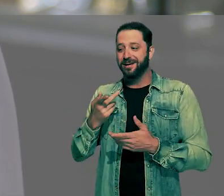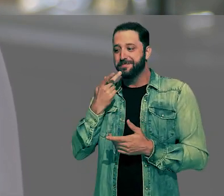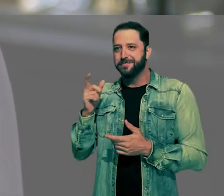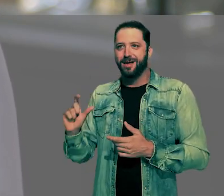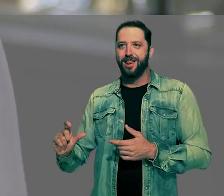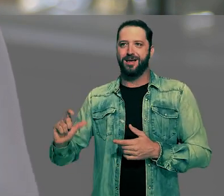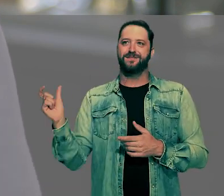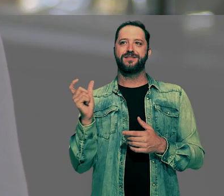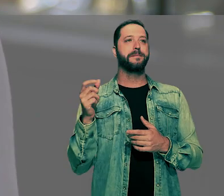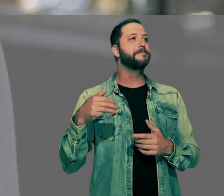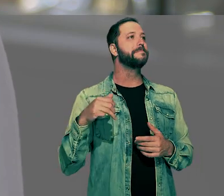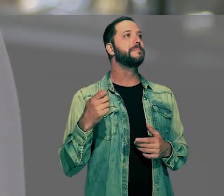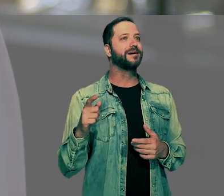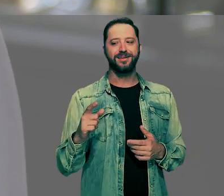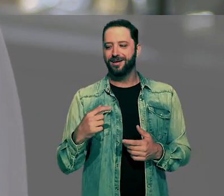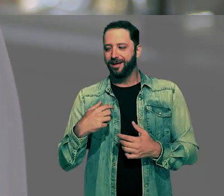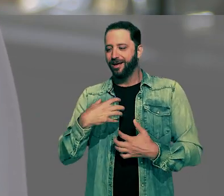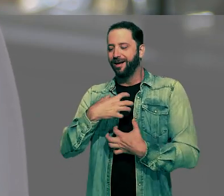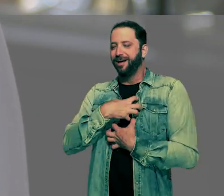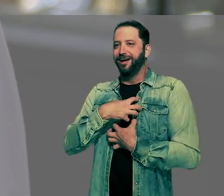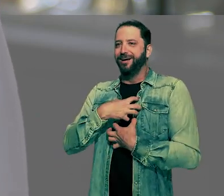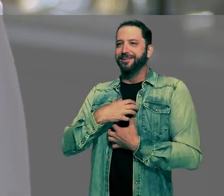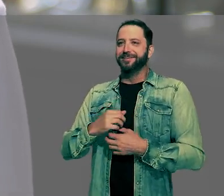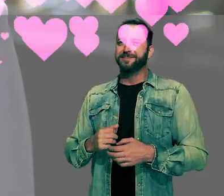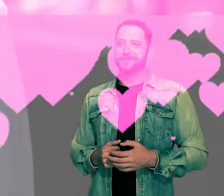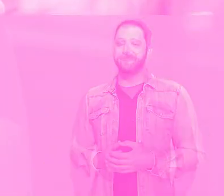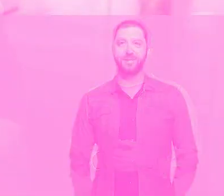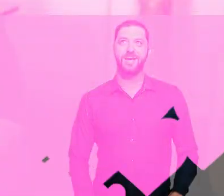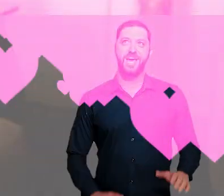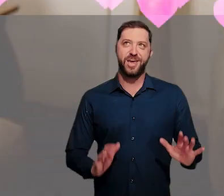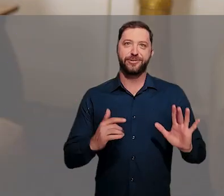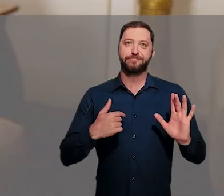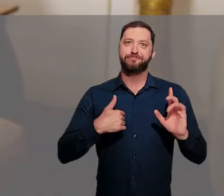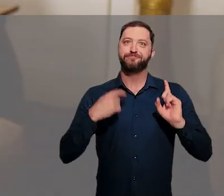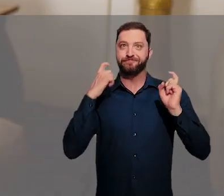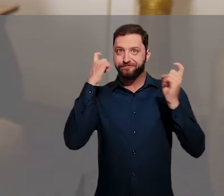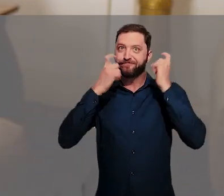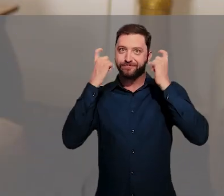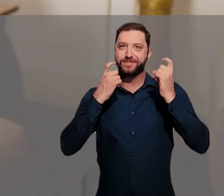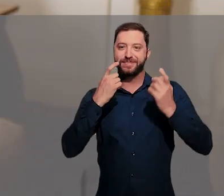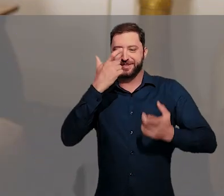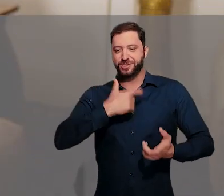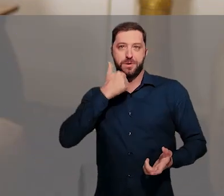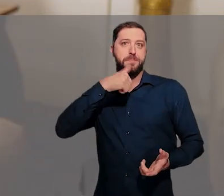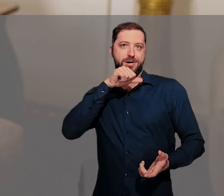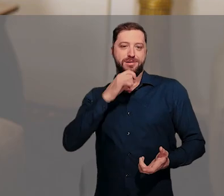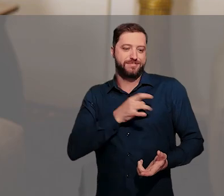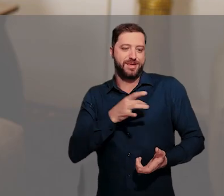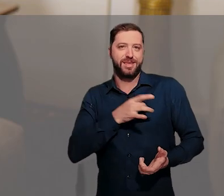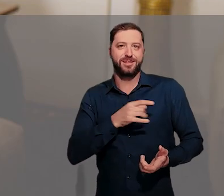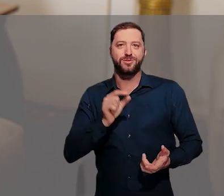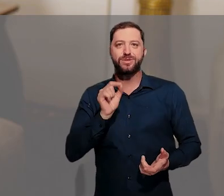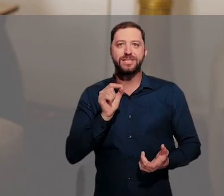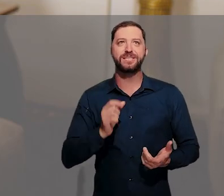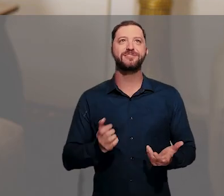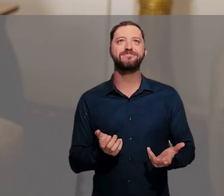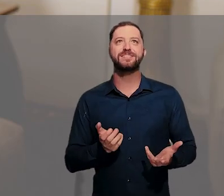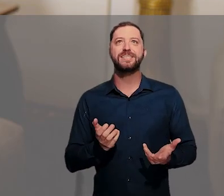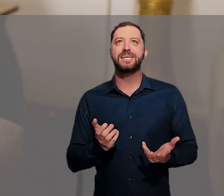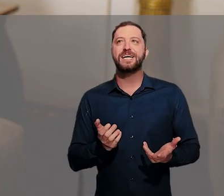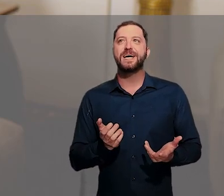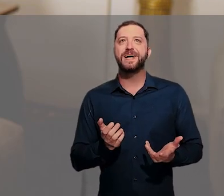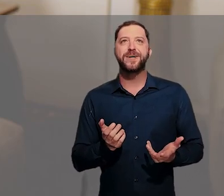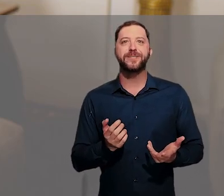Então, escutar isso é a melhor coisa do mundo. Meus maiores medos como mãe...